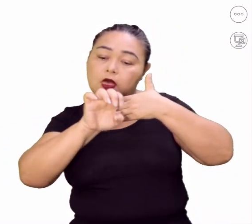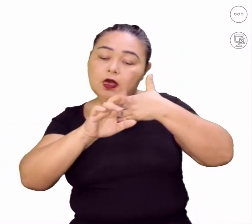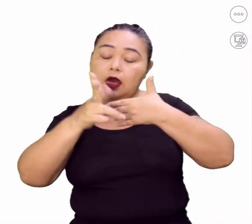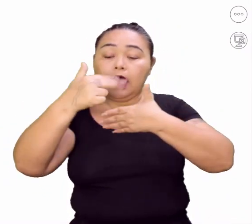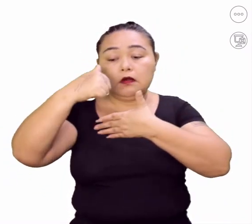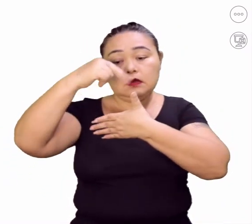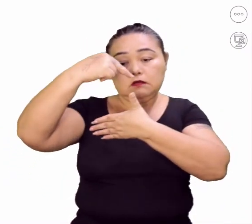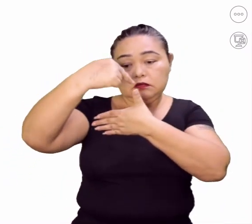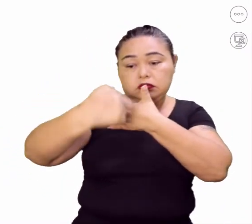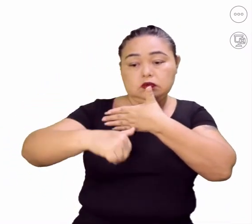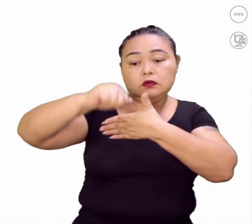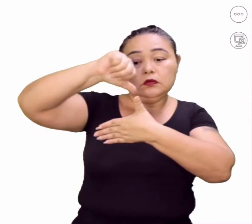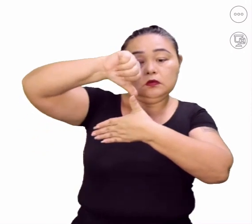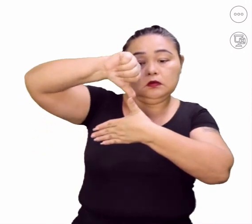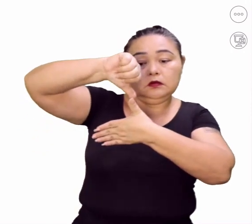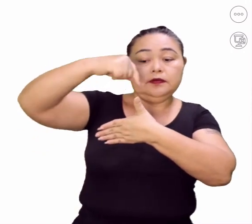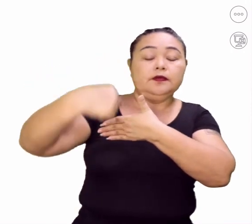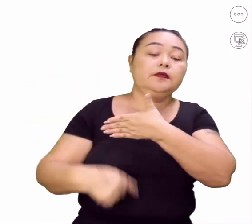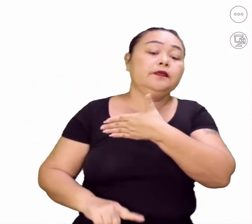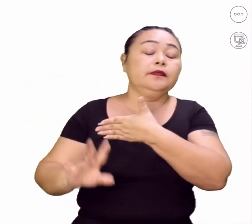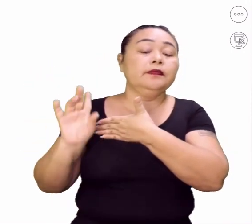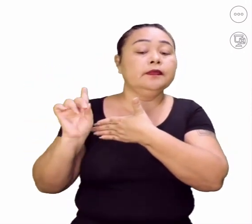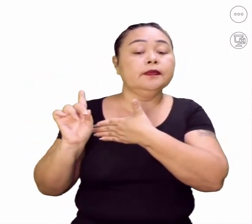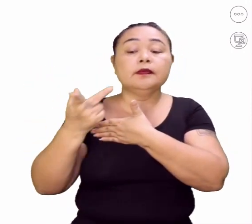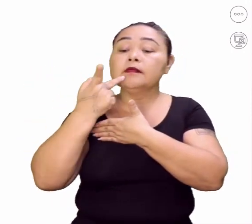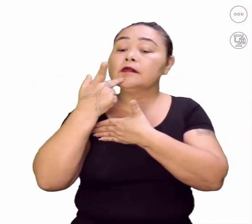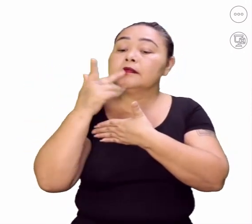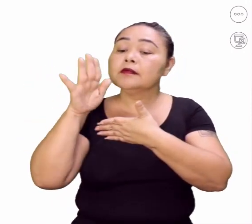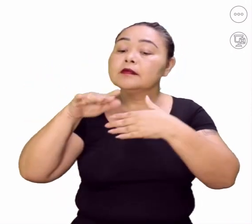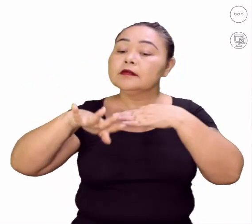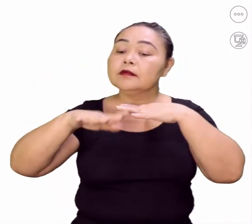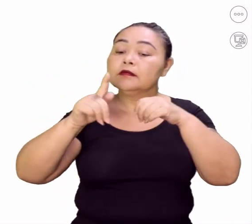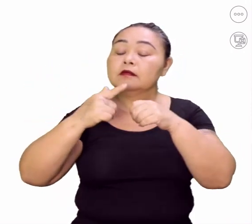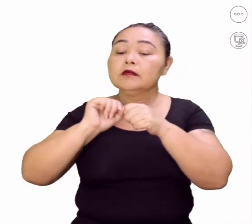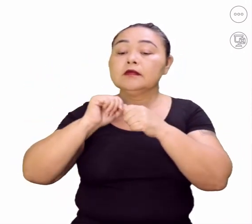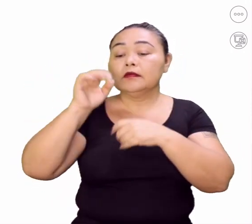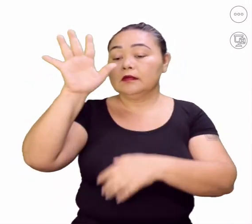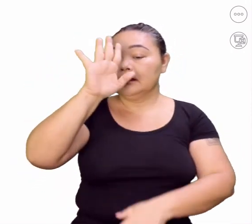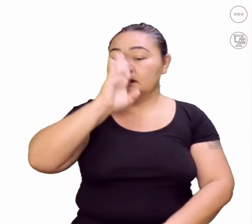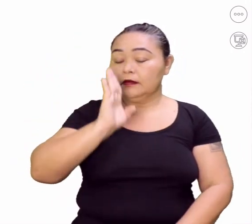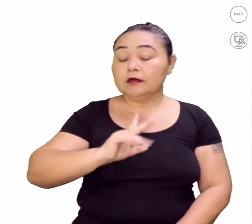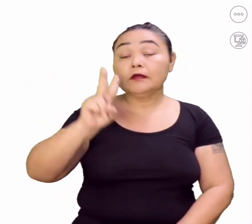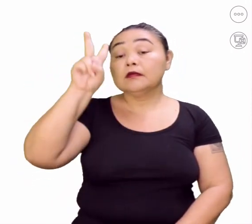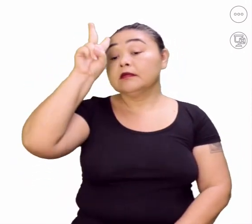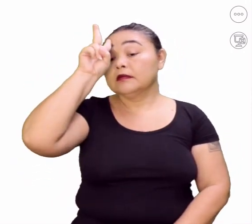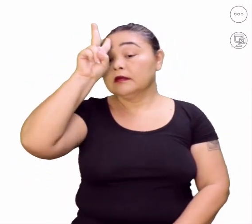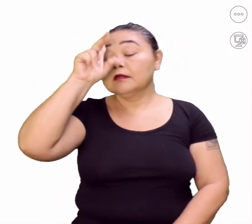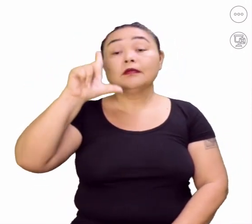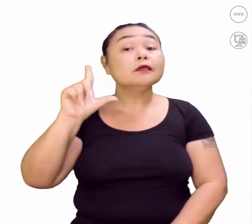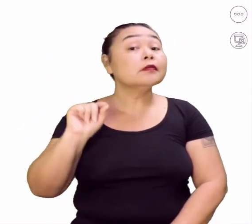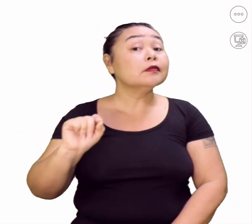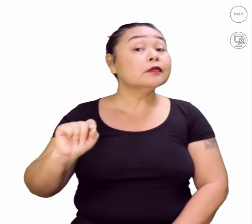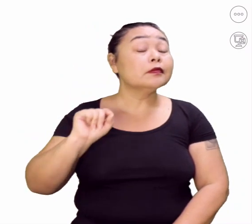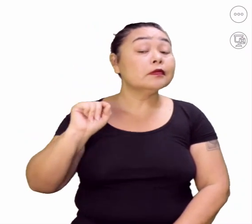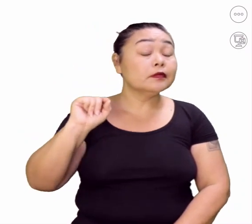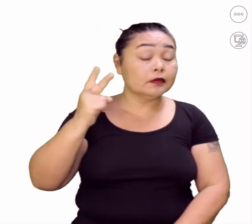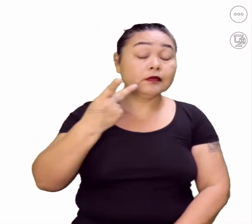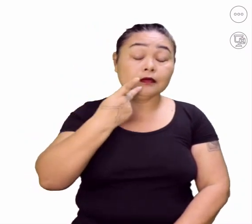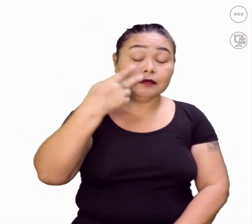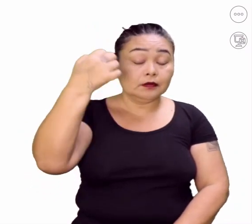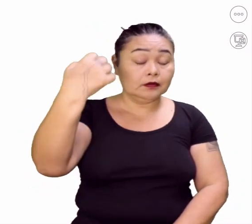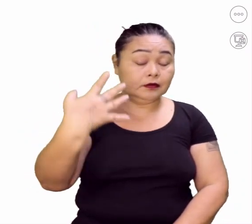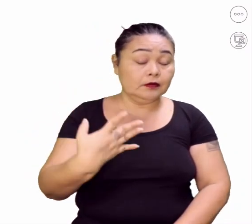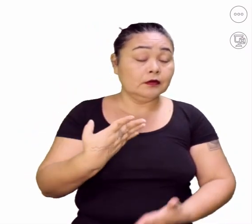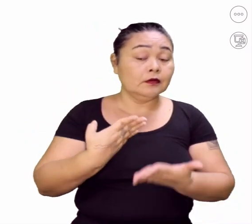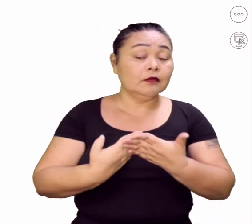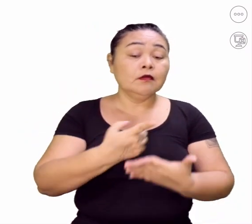Sul. Beleza. E falando sobre estrutura geológica de Brasil, o aluno tem que lembrar o seguinte, que falamos até na aula do primeiro ano,